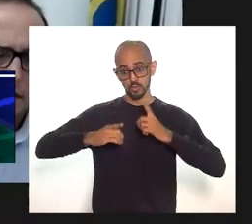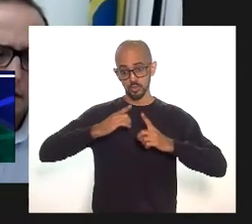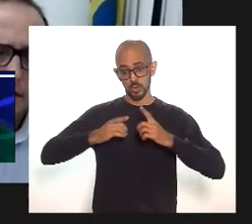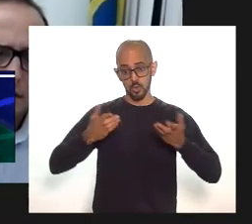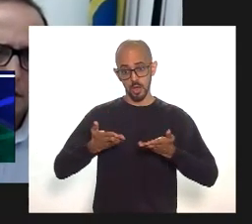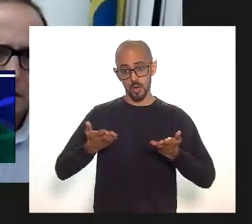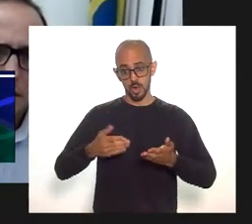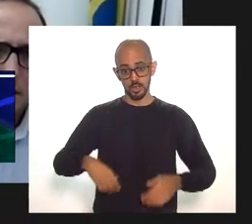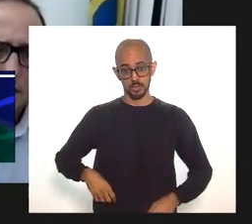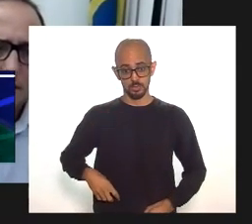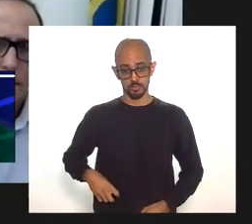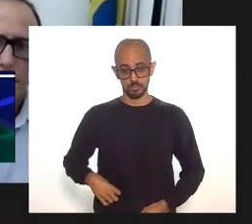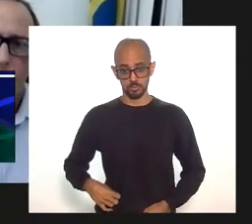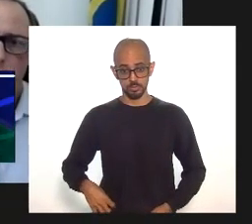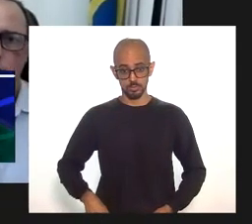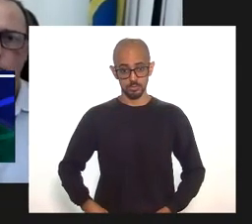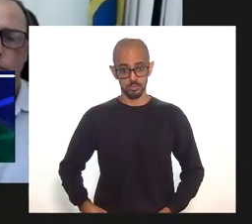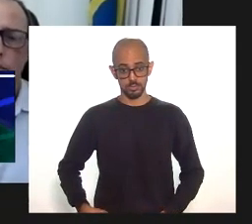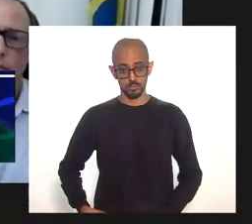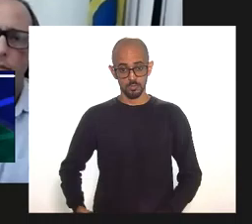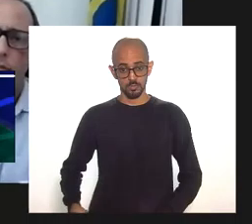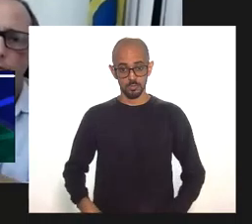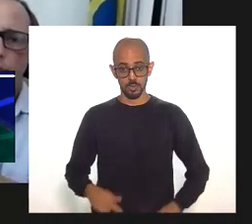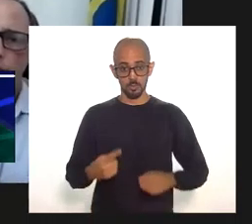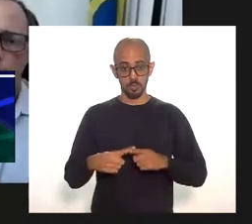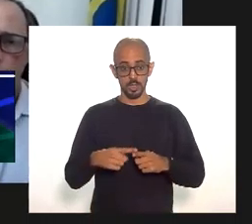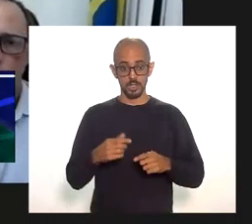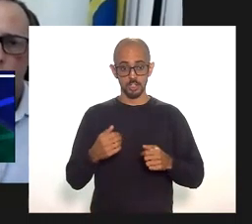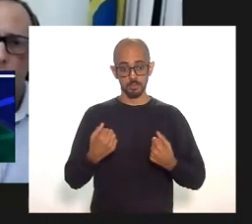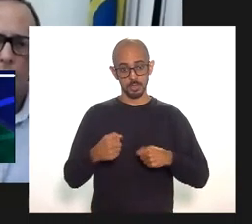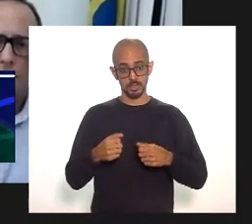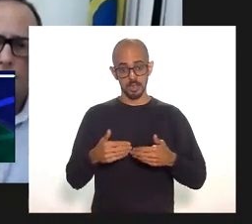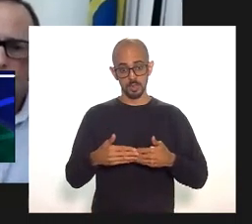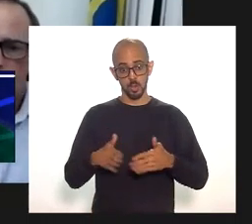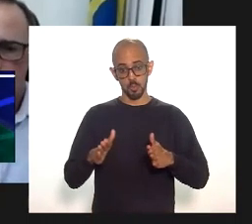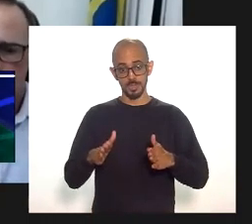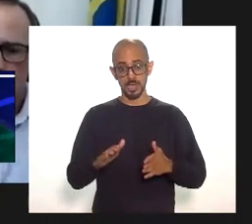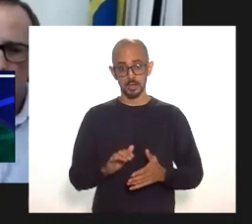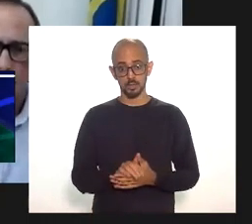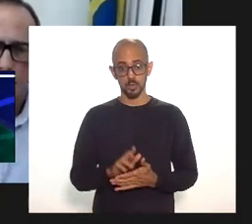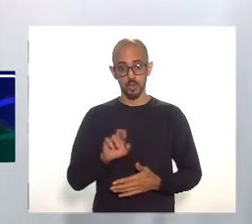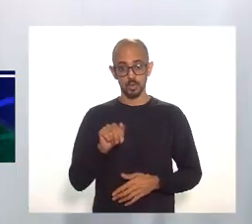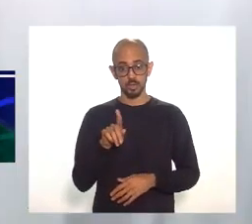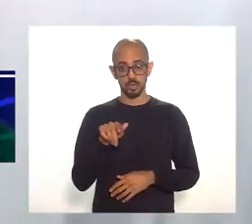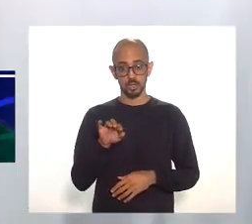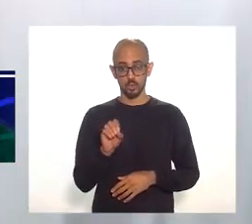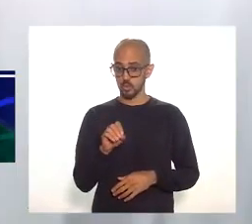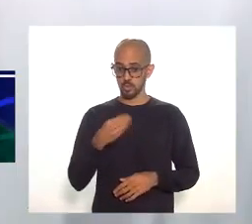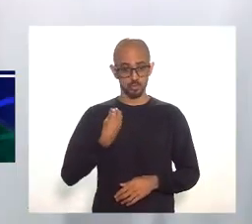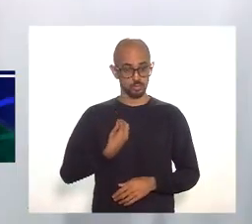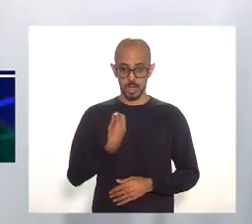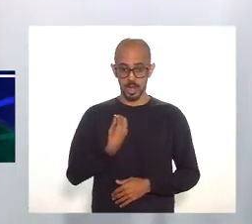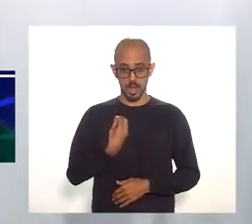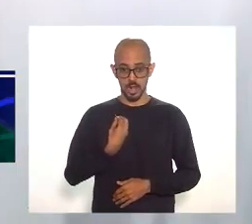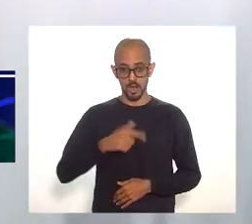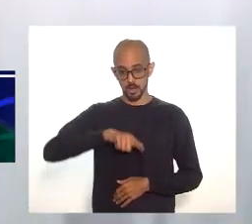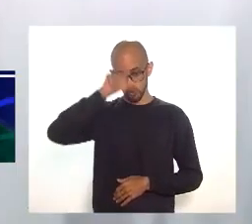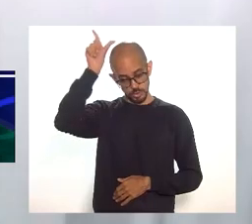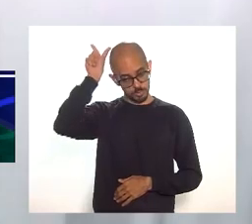Quero vê-lo de volta na O expediente final já era para estar começando. Deputado Rodrigo Amorim não está presente. Deputado Luiz Paulo está inscrito